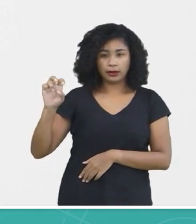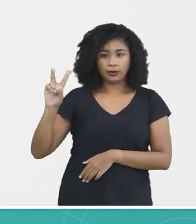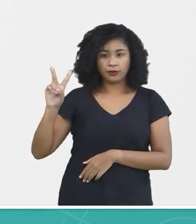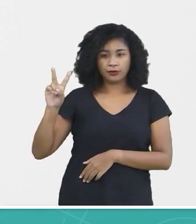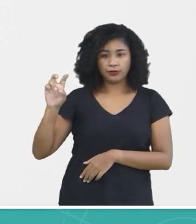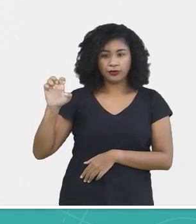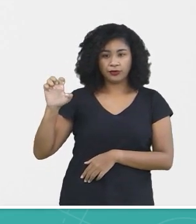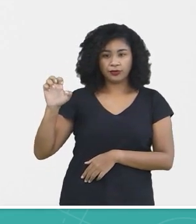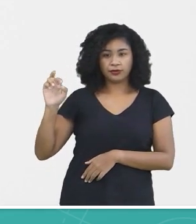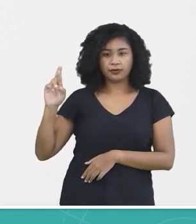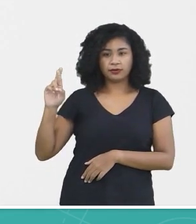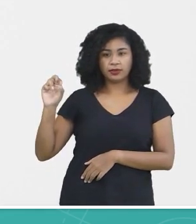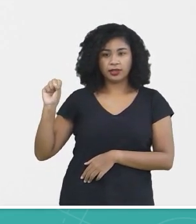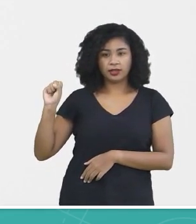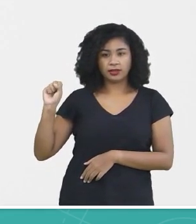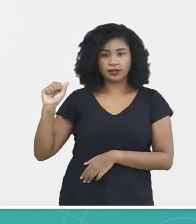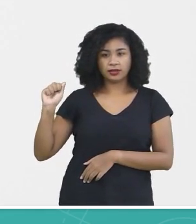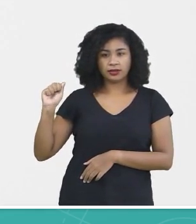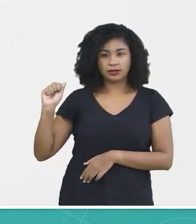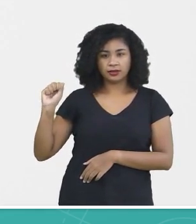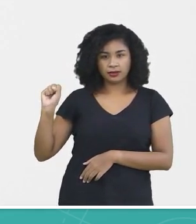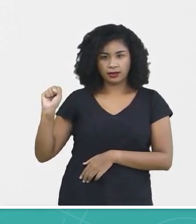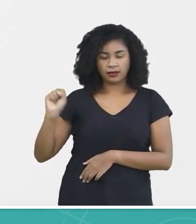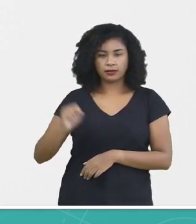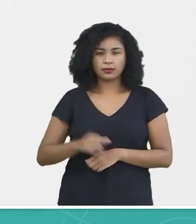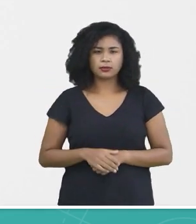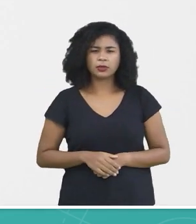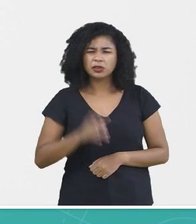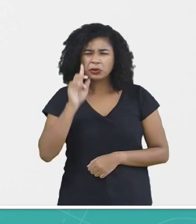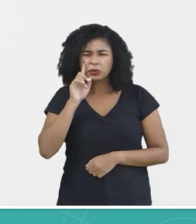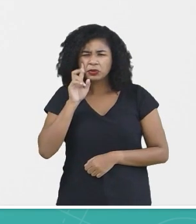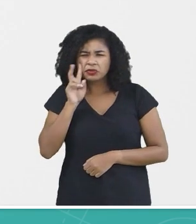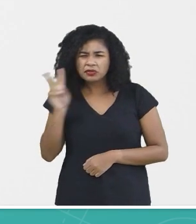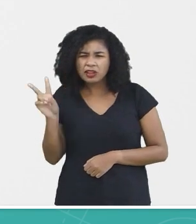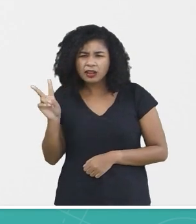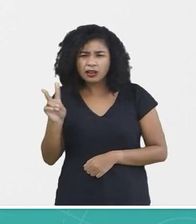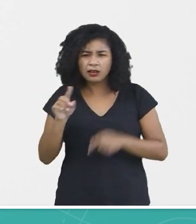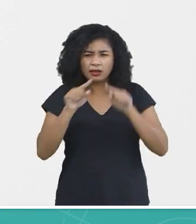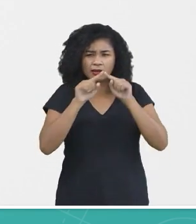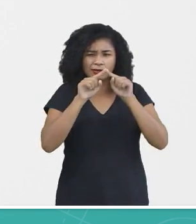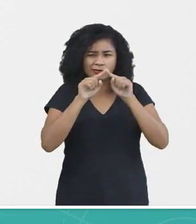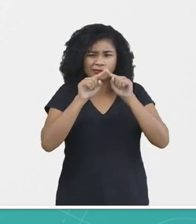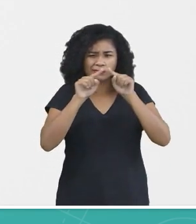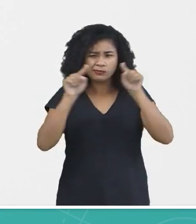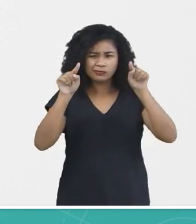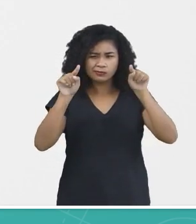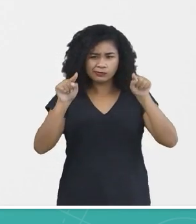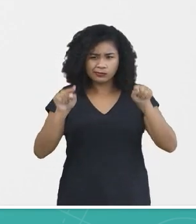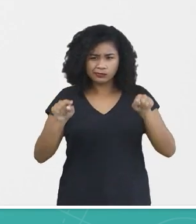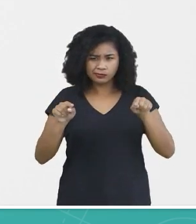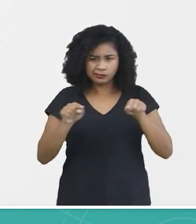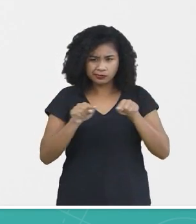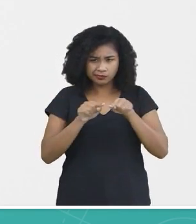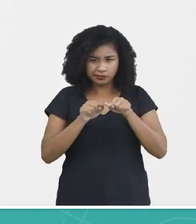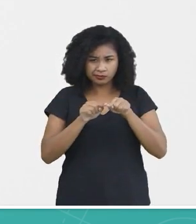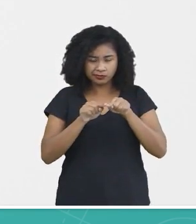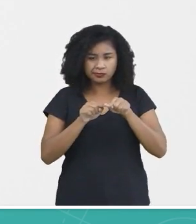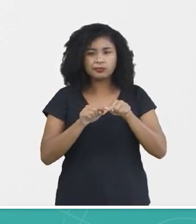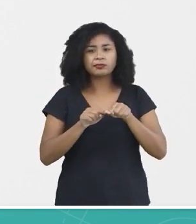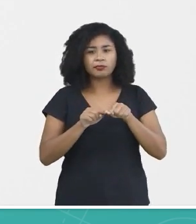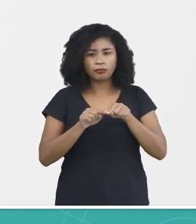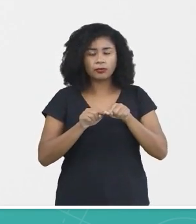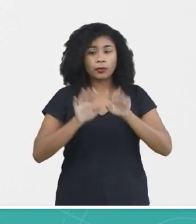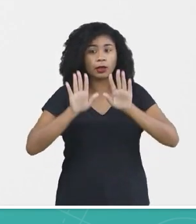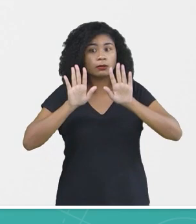um paralelepípedo, de um sólido. Mas isso aqui é para você ter a noção do que realmente pode ser um plano, tá? Então, se você